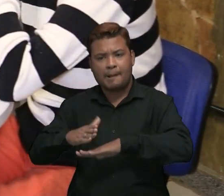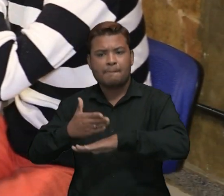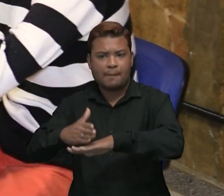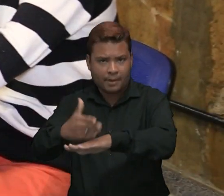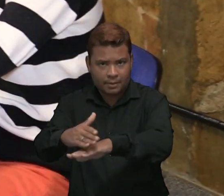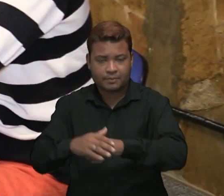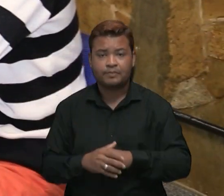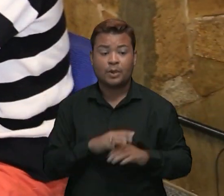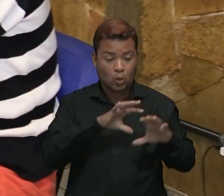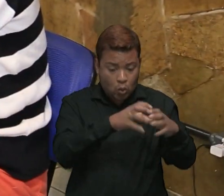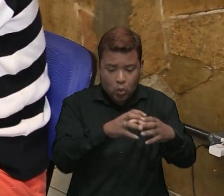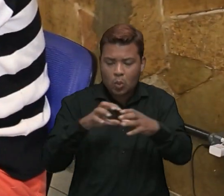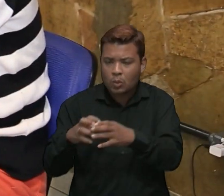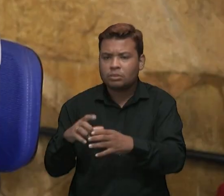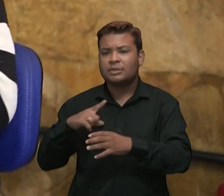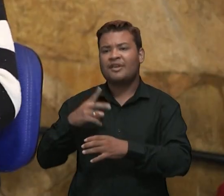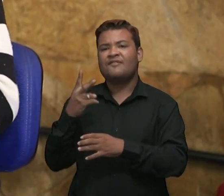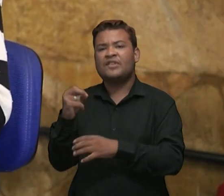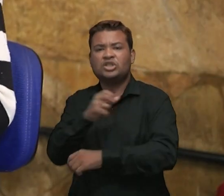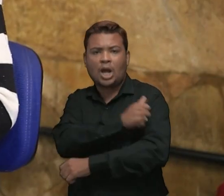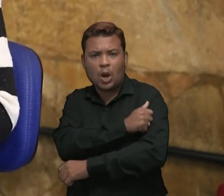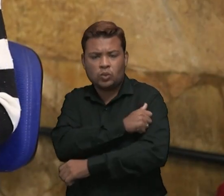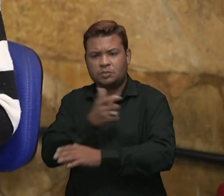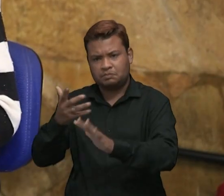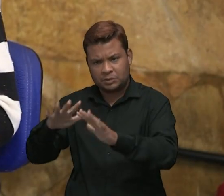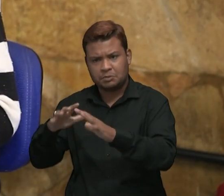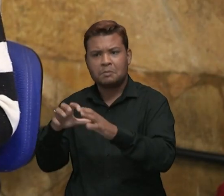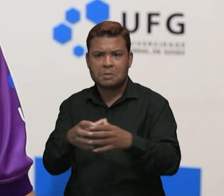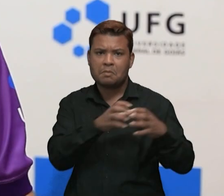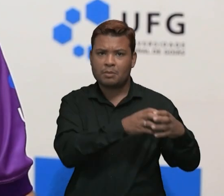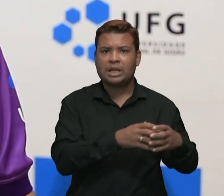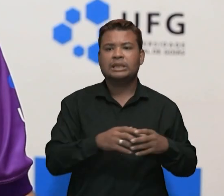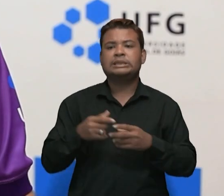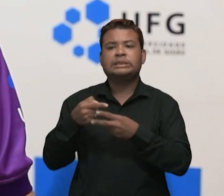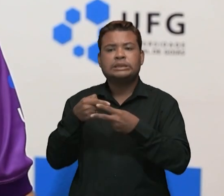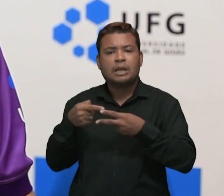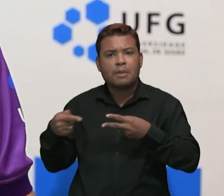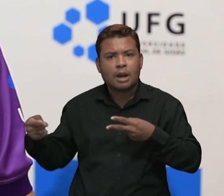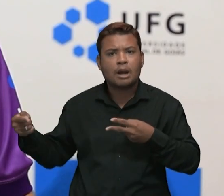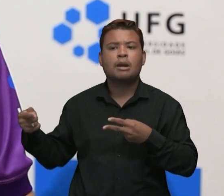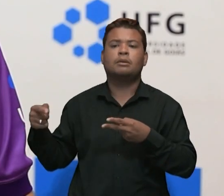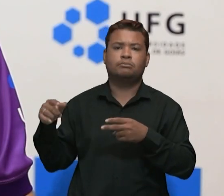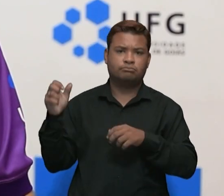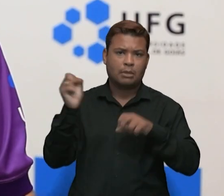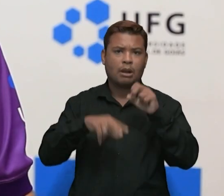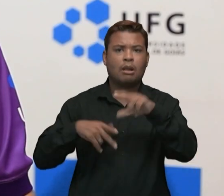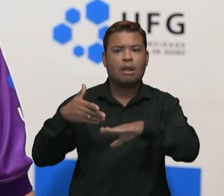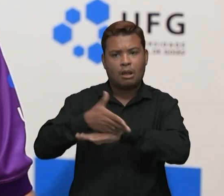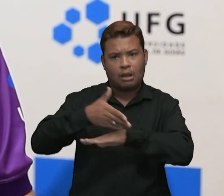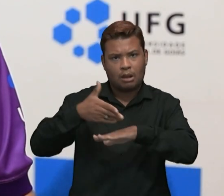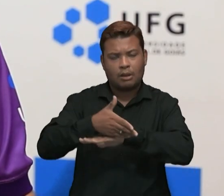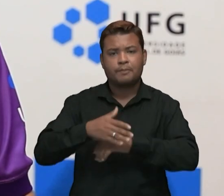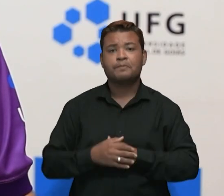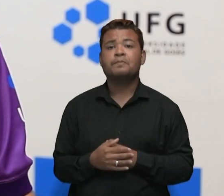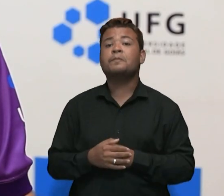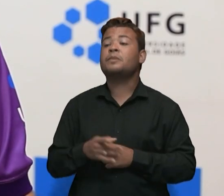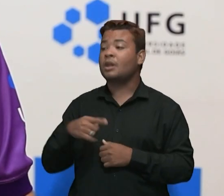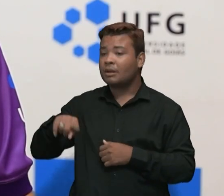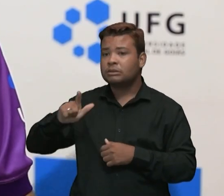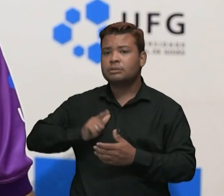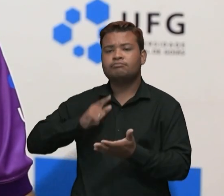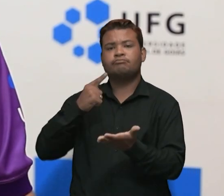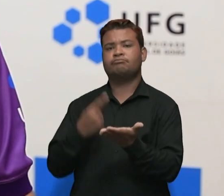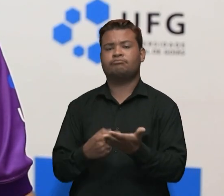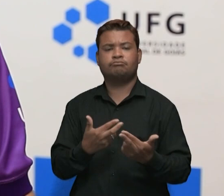cada programa que produz isso, né, são distribuídos durante a semana, e eles têm o compromisso de elaborar a